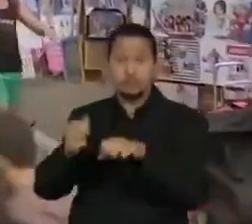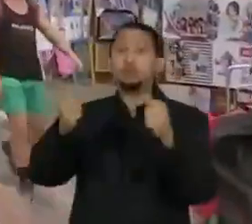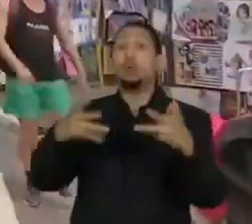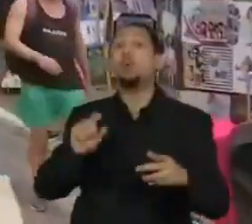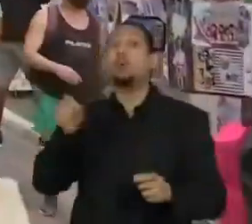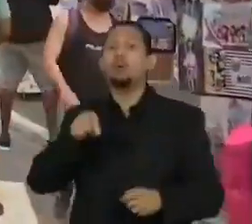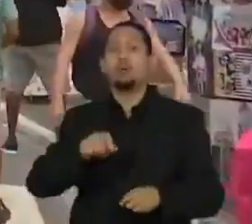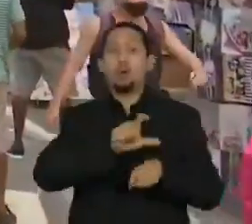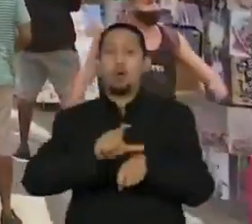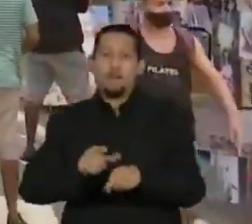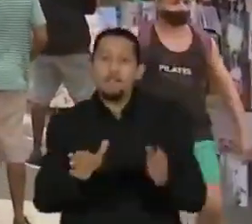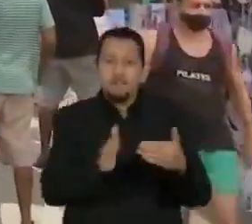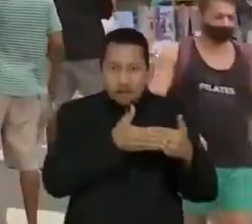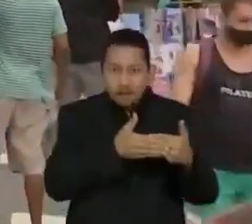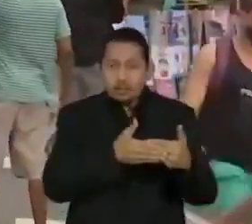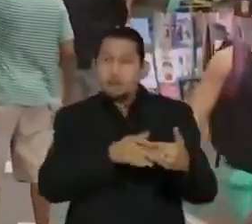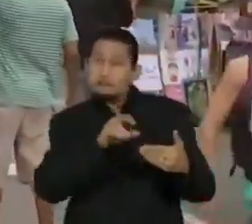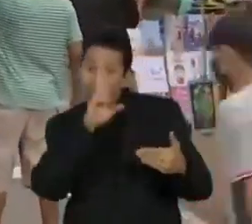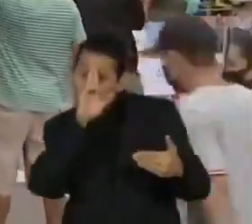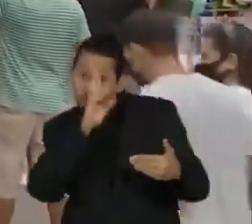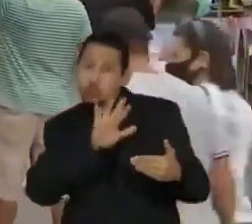as atividades entre